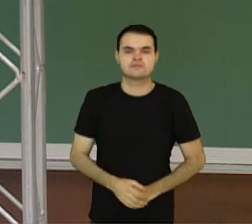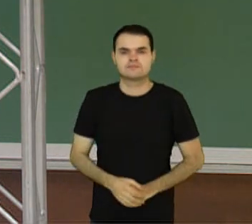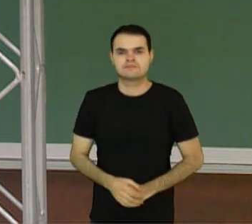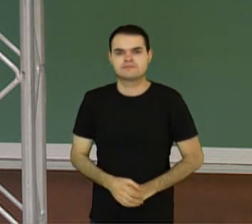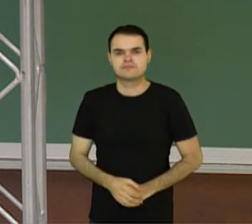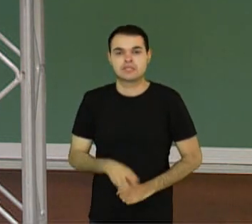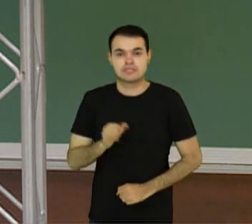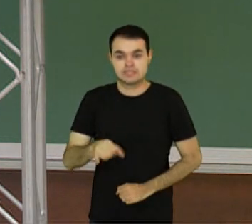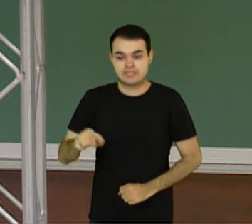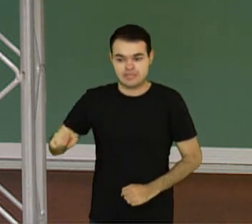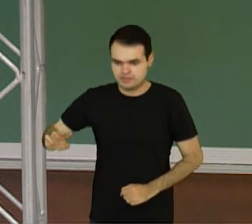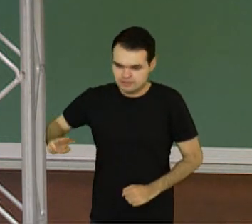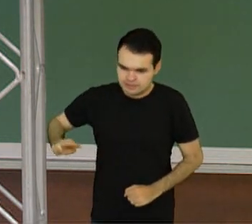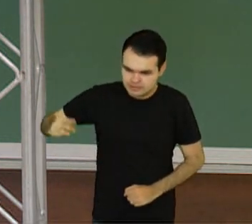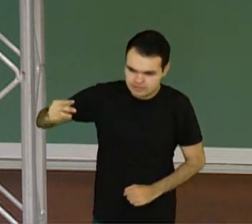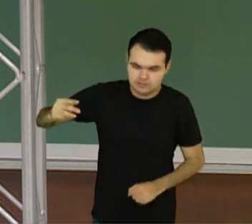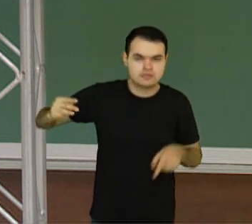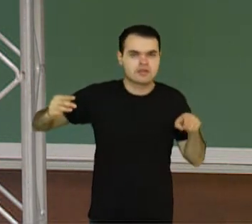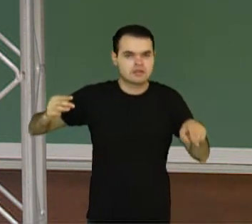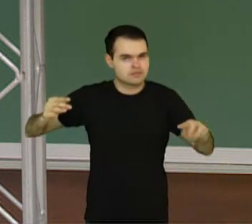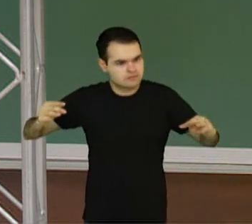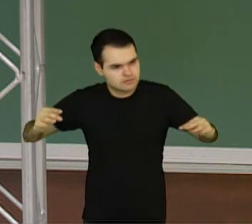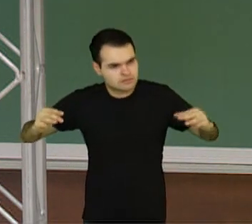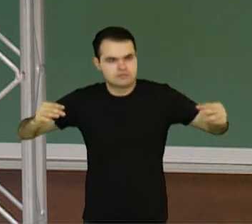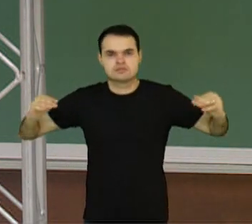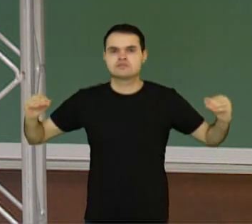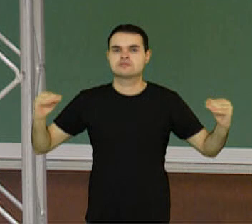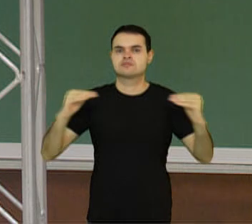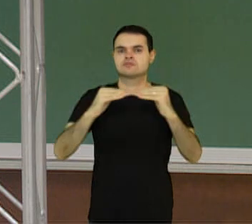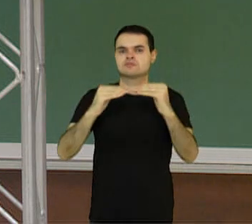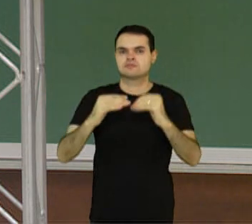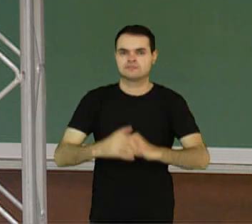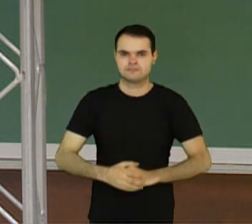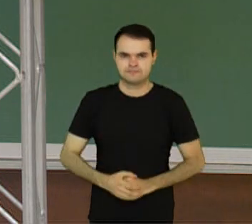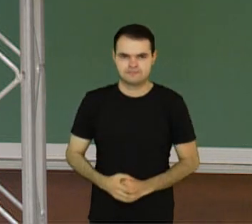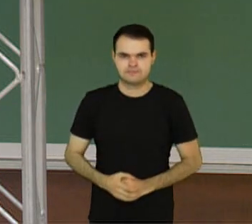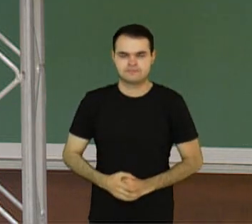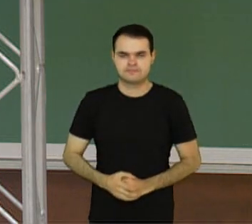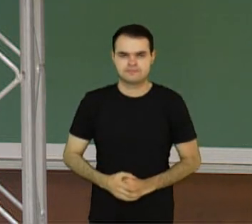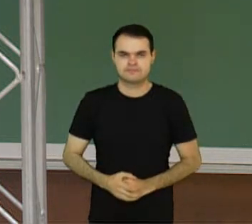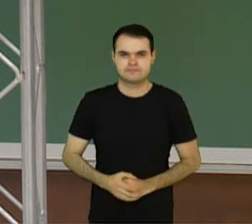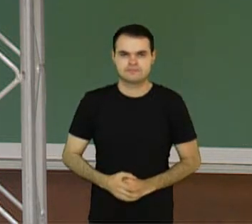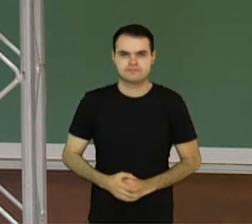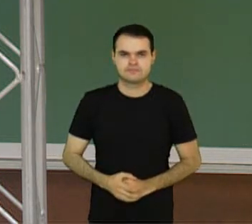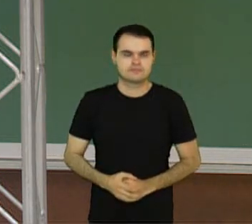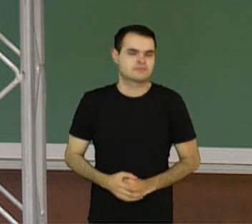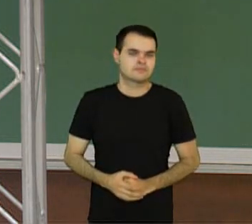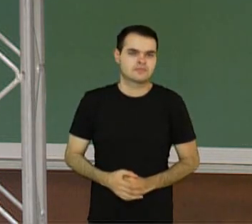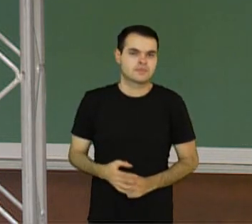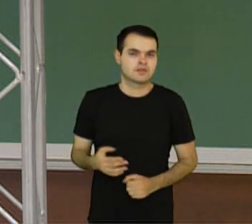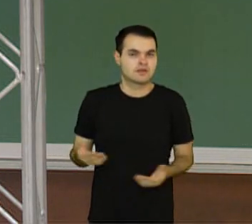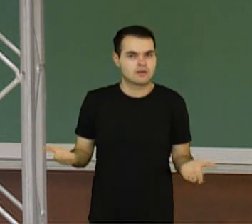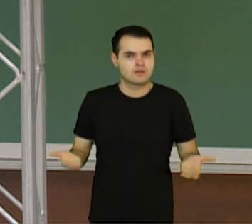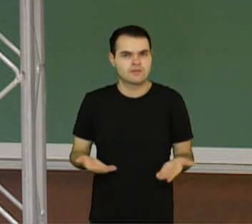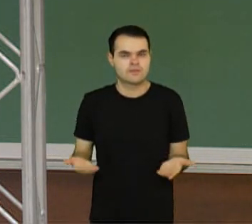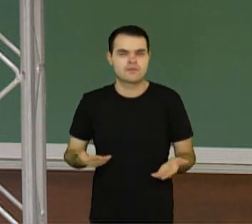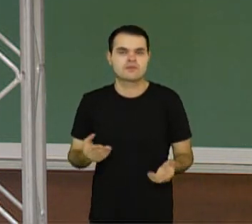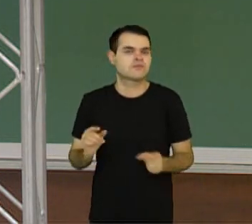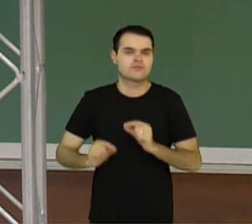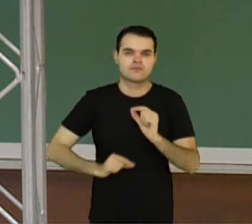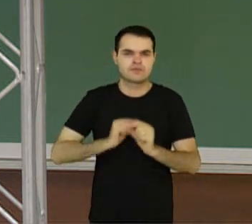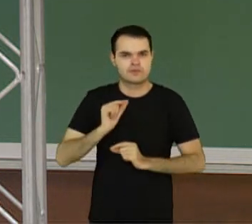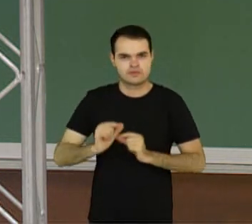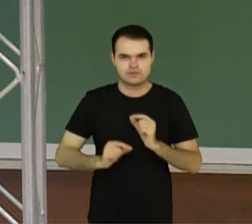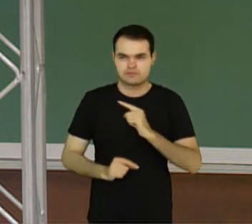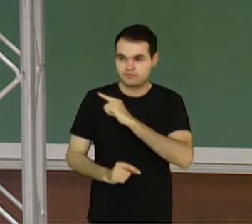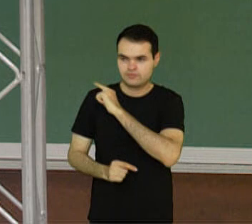triplicasse, a outra grandeza também triplicaria, ok? Então, o que nós vamos fazer aqui? Nós vamos